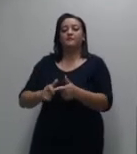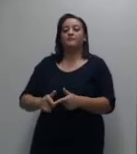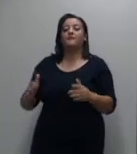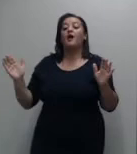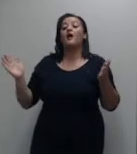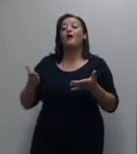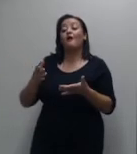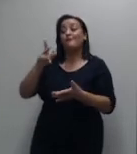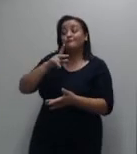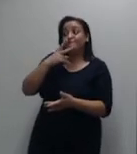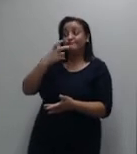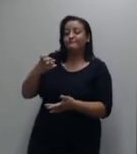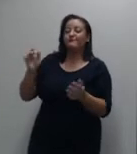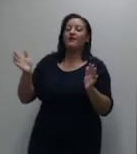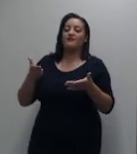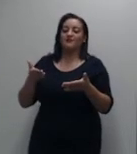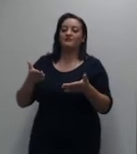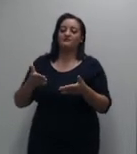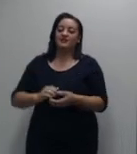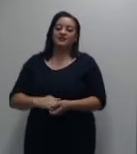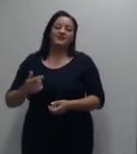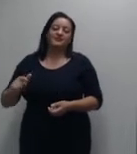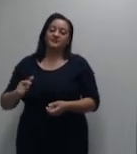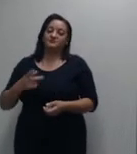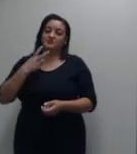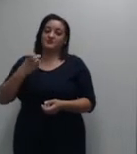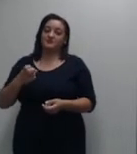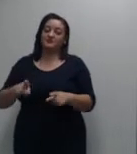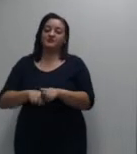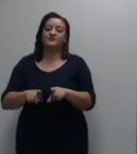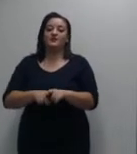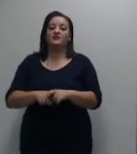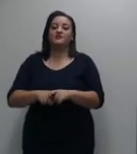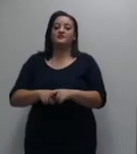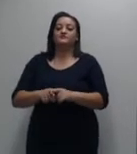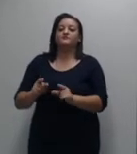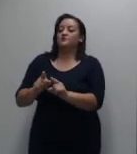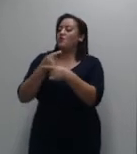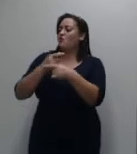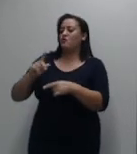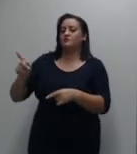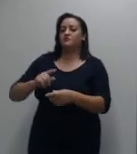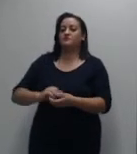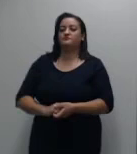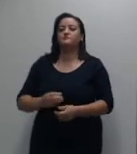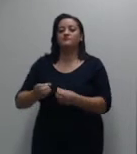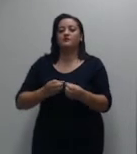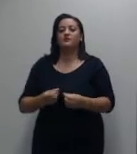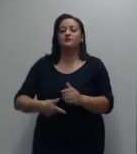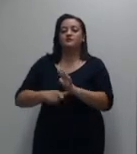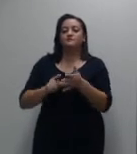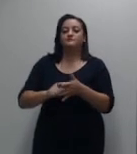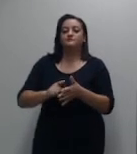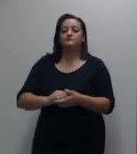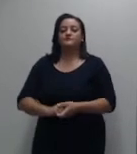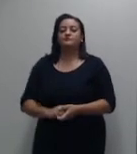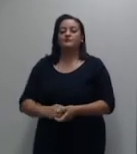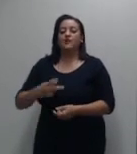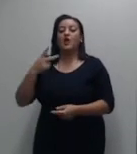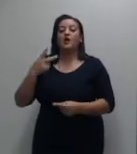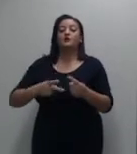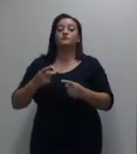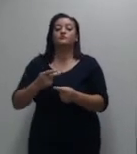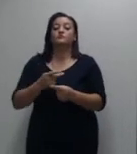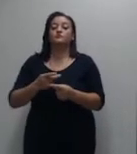vi observação agora e certo não tinha ver vossa excelência' não encontra já ficou naquela outra vez quando eles eram dois